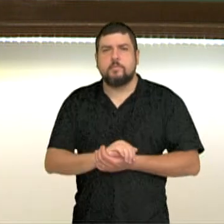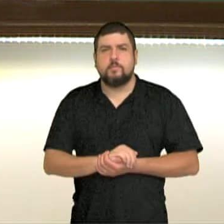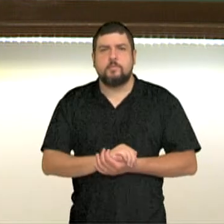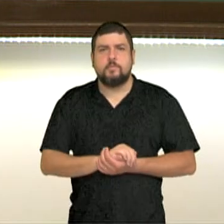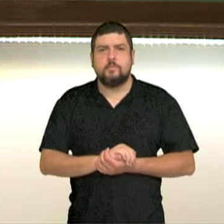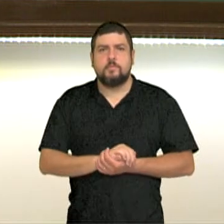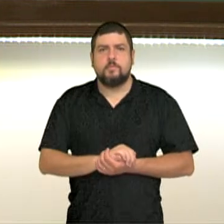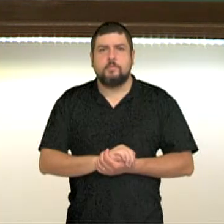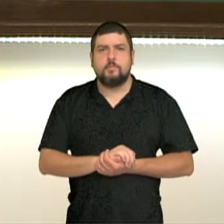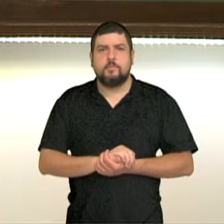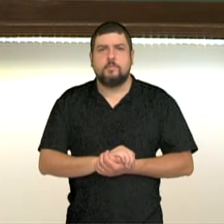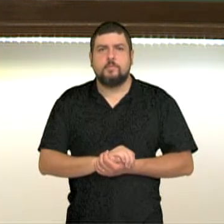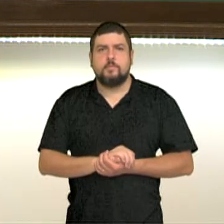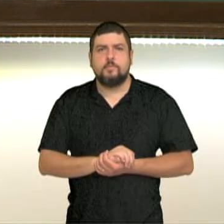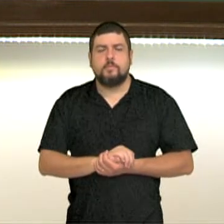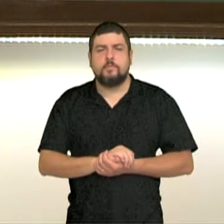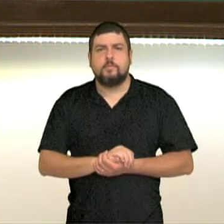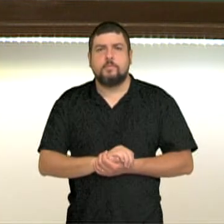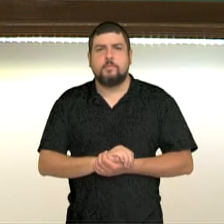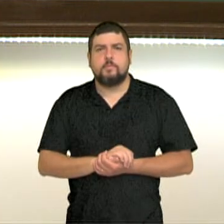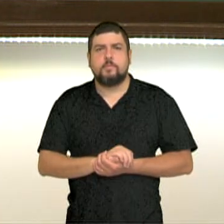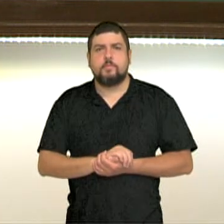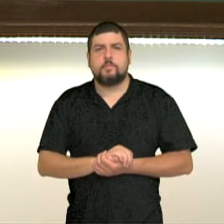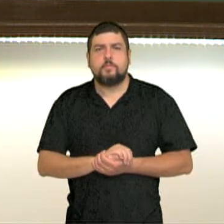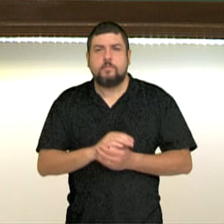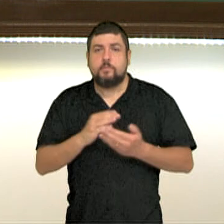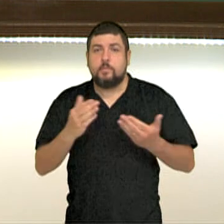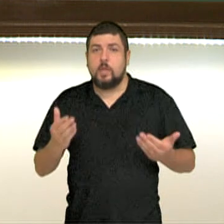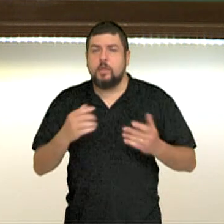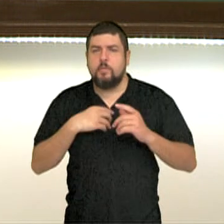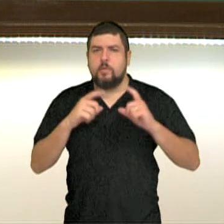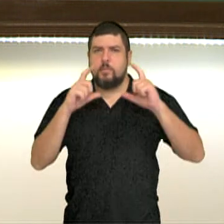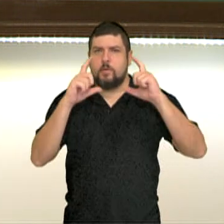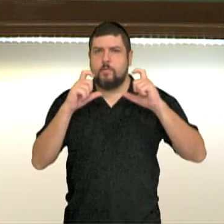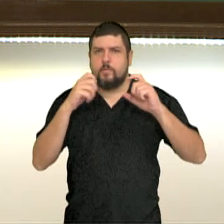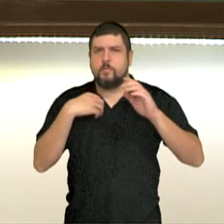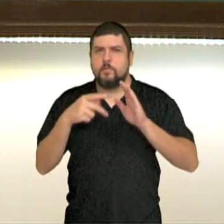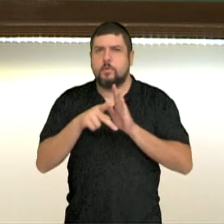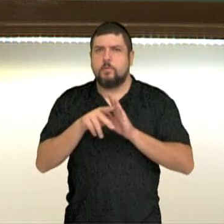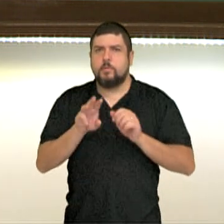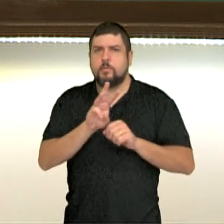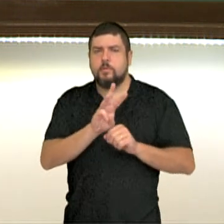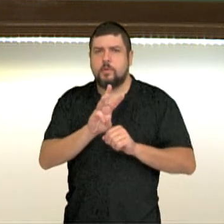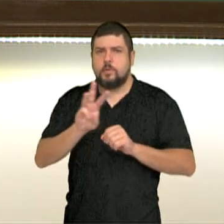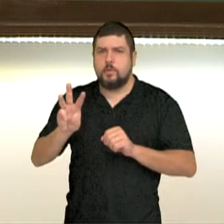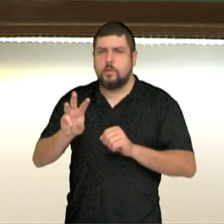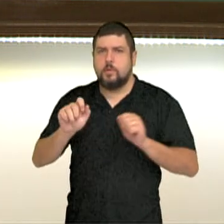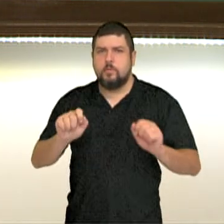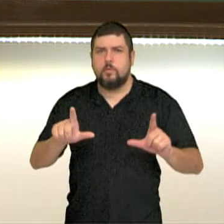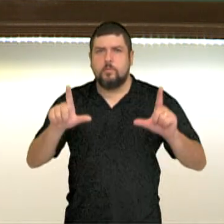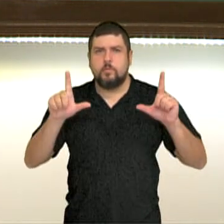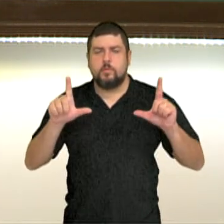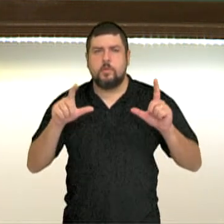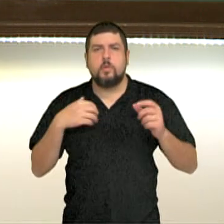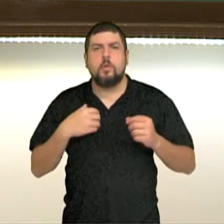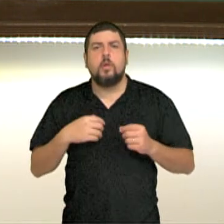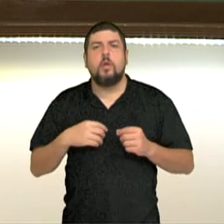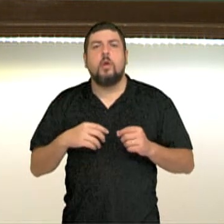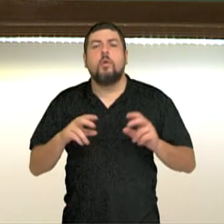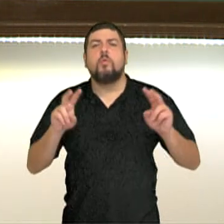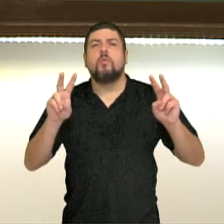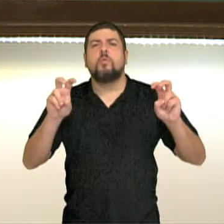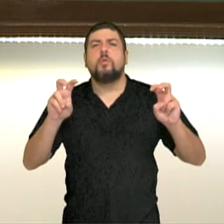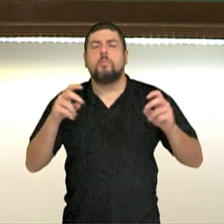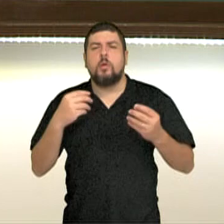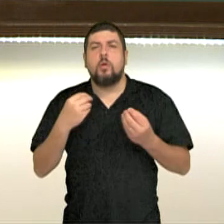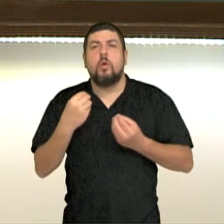nós vamos ter então a fotografia de um site. O site chama-se Como Eu Escrevo. E aí,